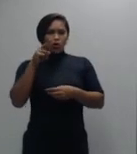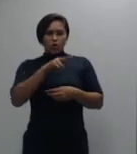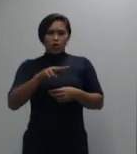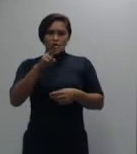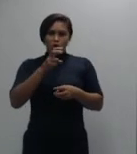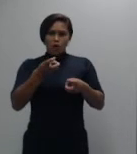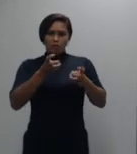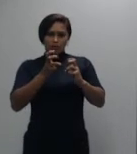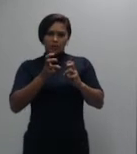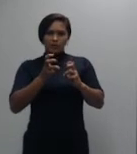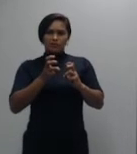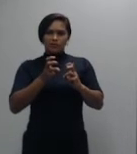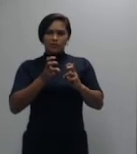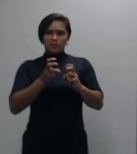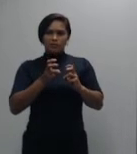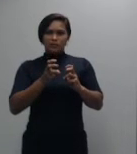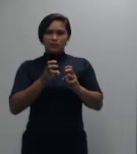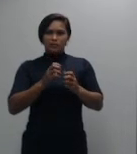aqui